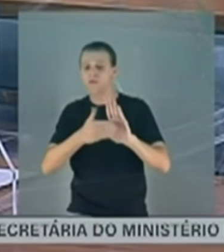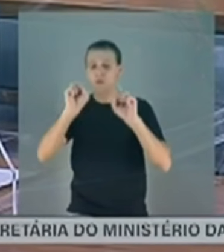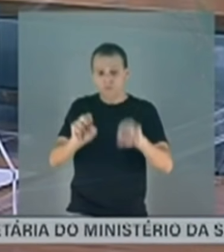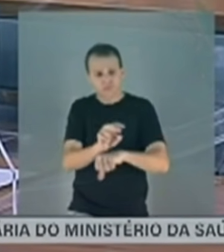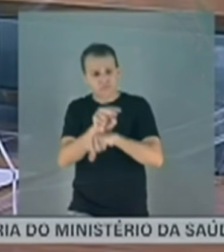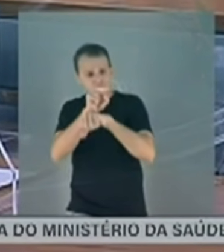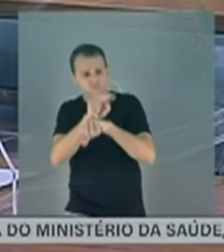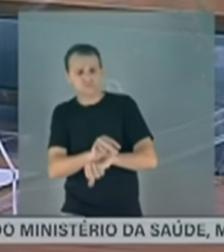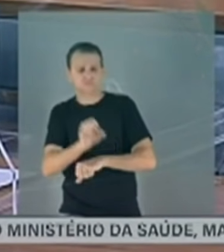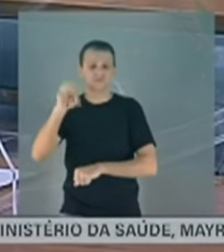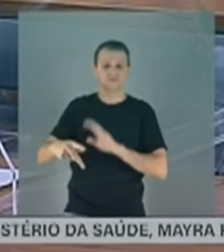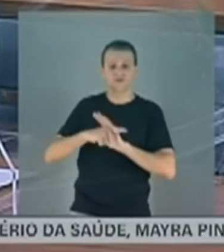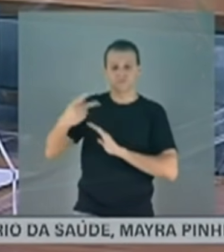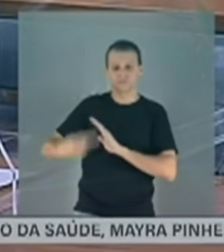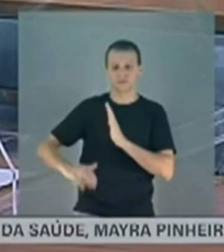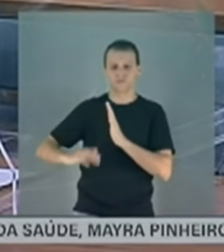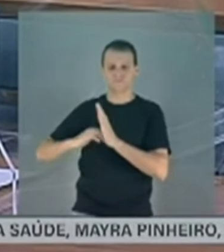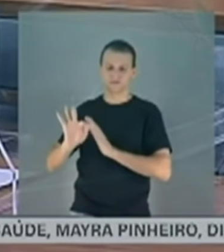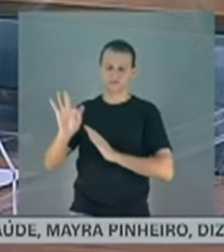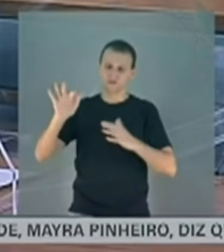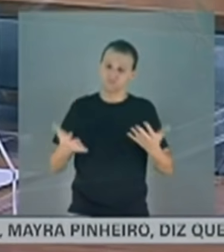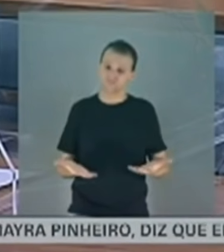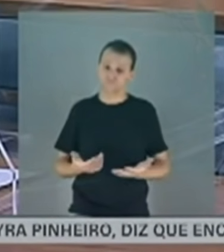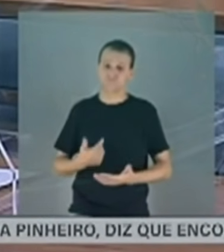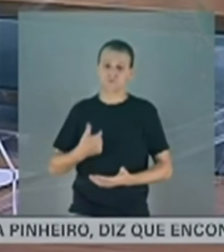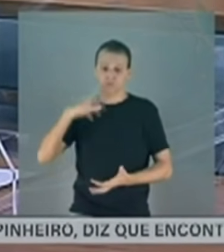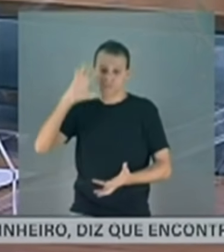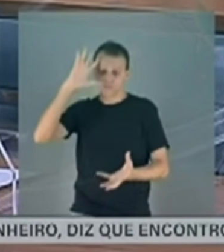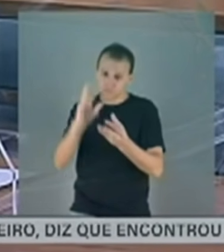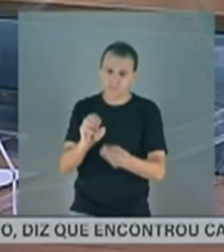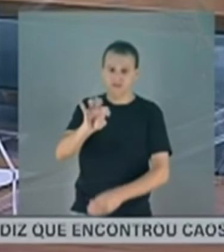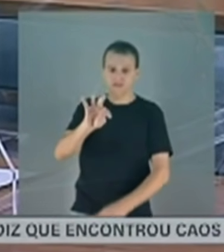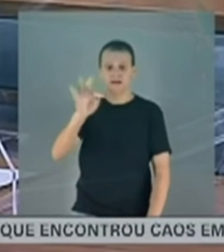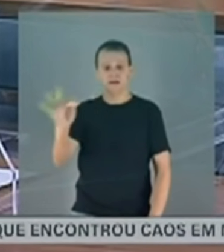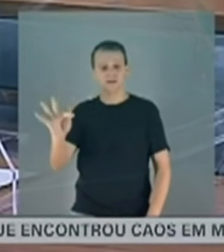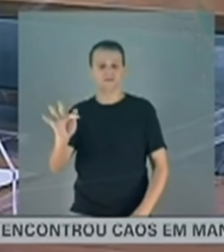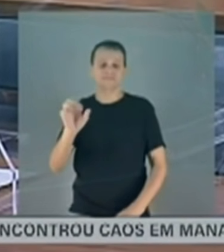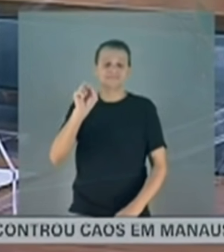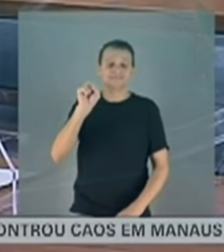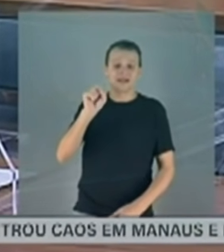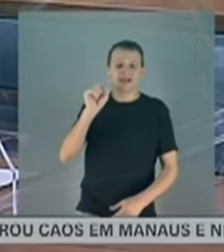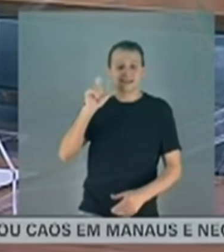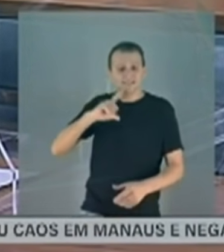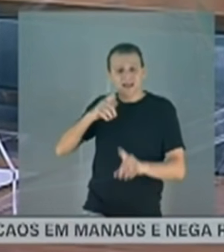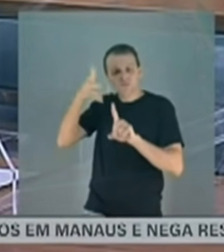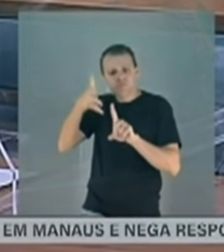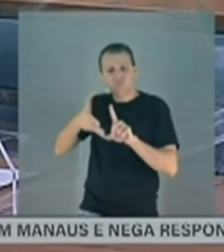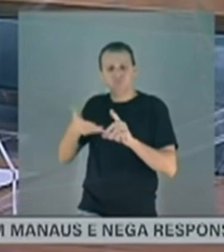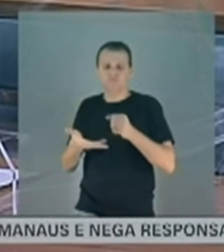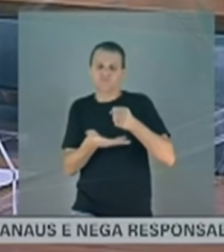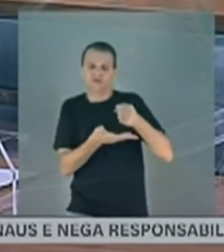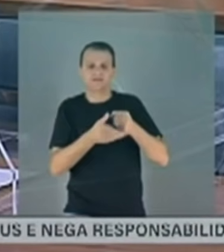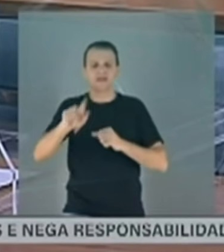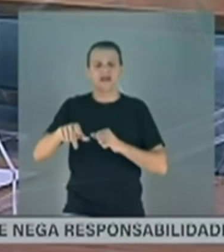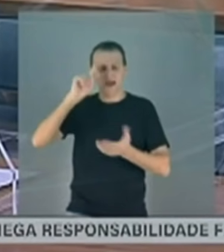investigadas pelo Senado Federal. Nesse sentido, é o entendimento do Supremo Tribunal Federal, e aí cita lá... os fundamentos. É uma